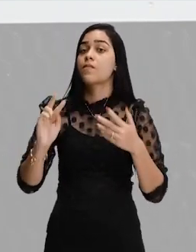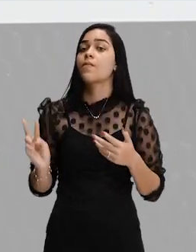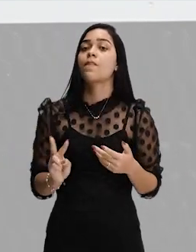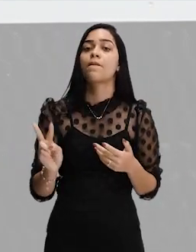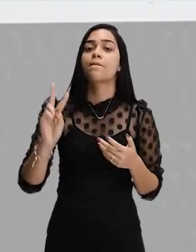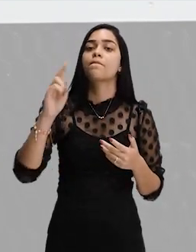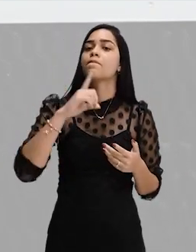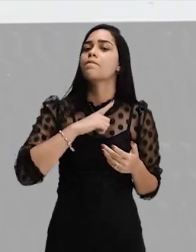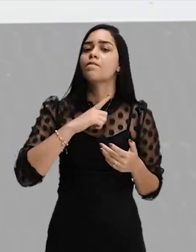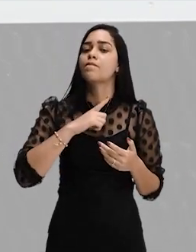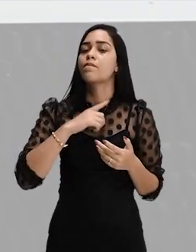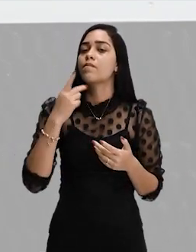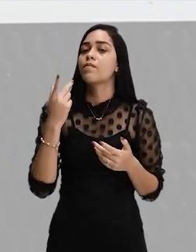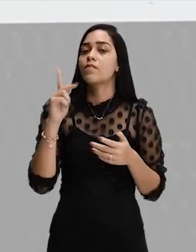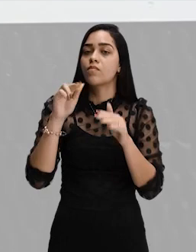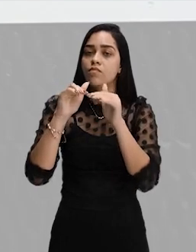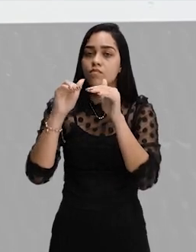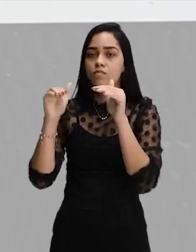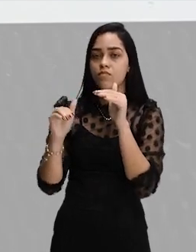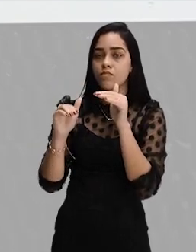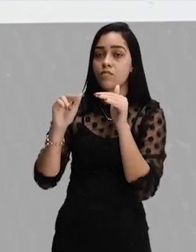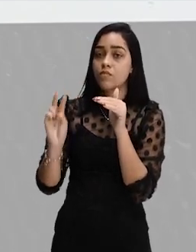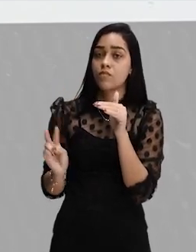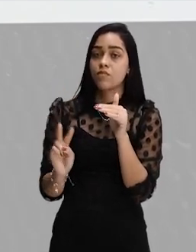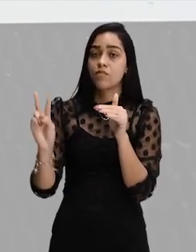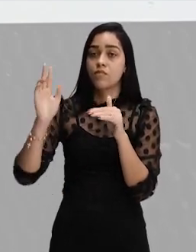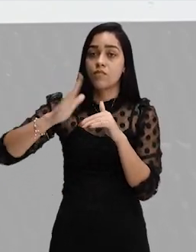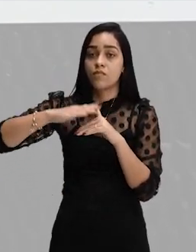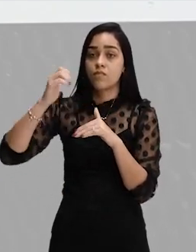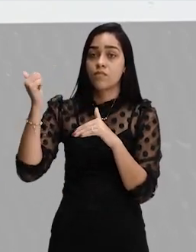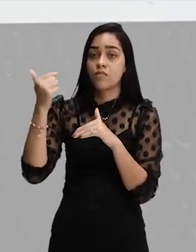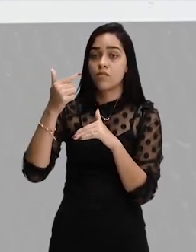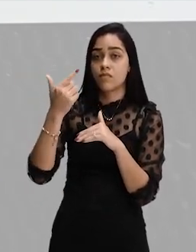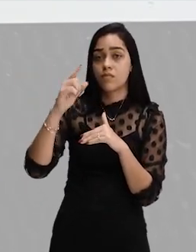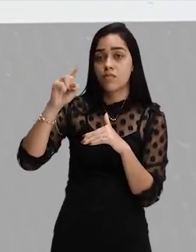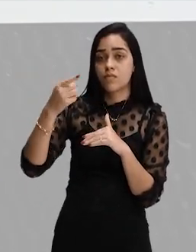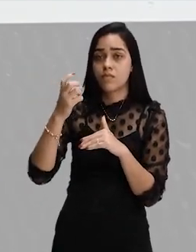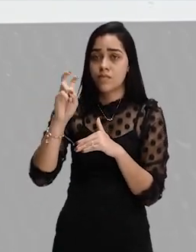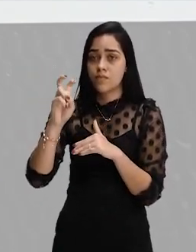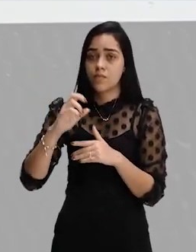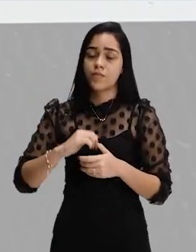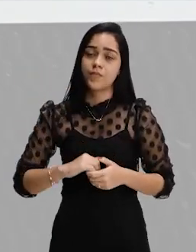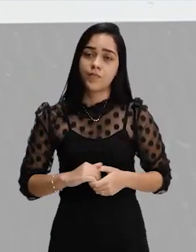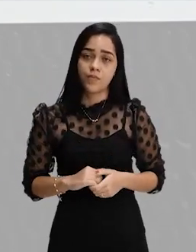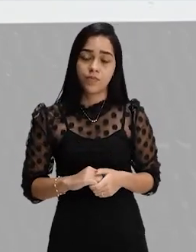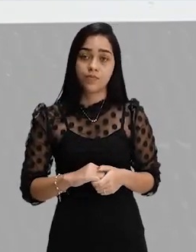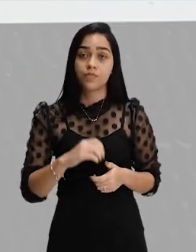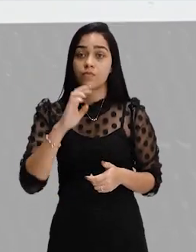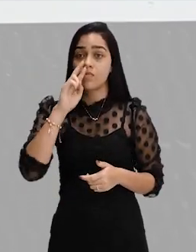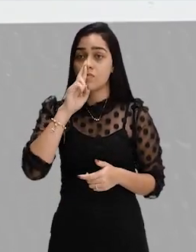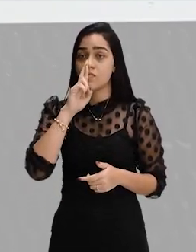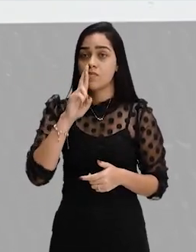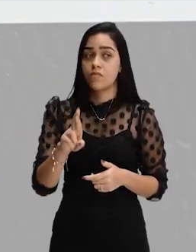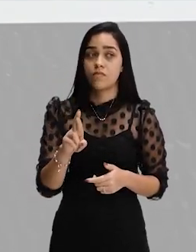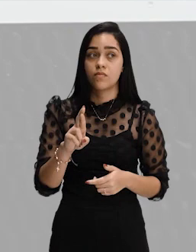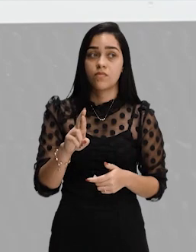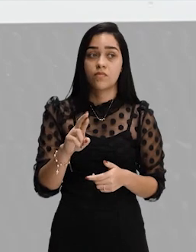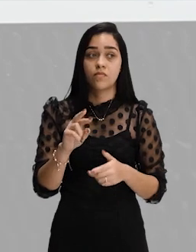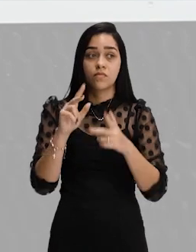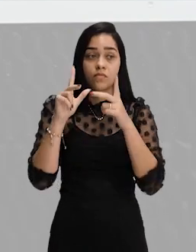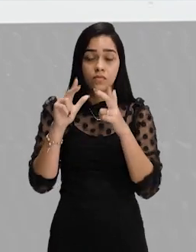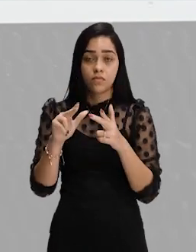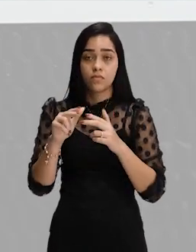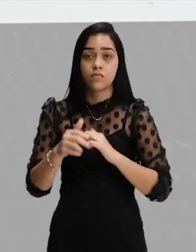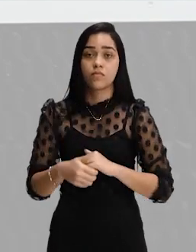valores que satisfazem a tua desigualdade? São os valores maiores que 2,5. Ok? Então, a solução, perceba que é a